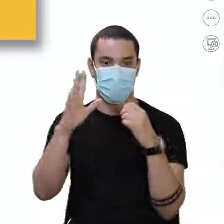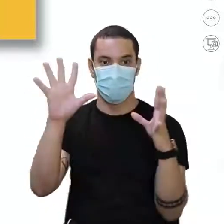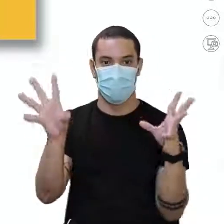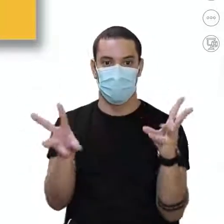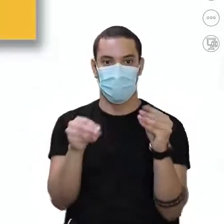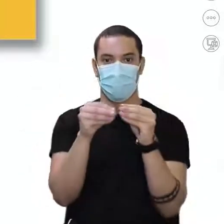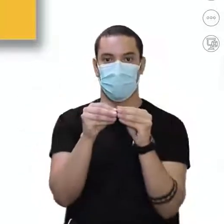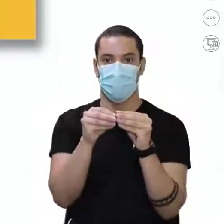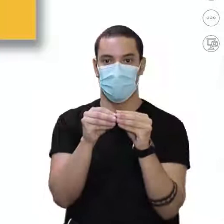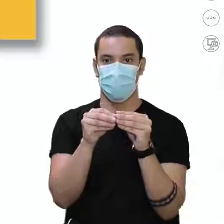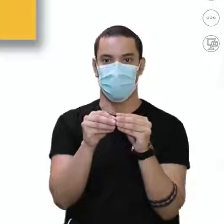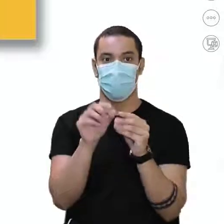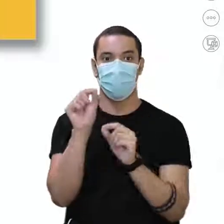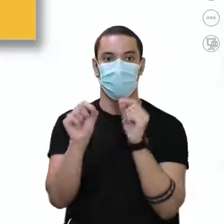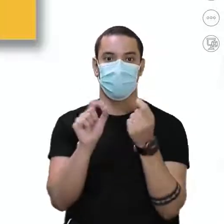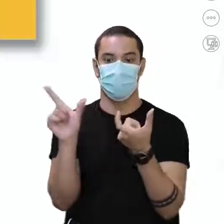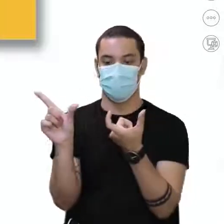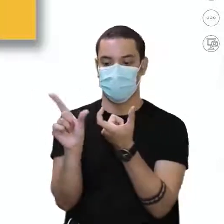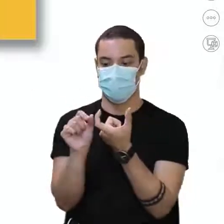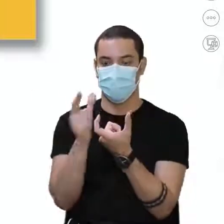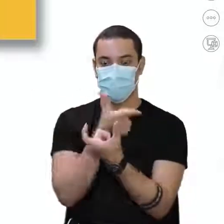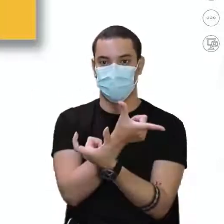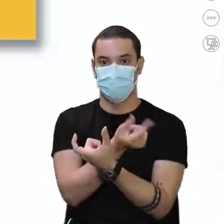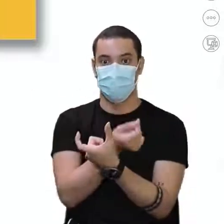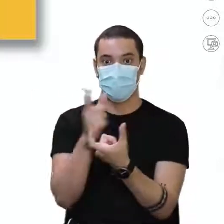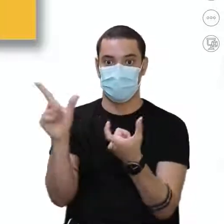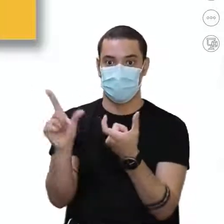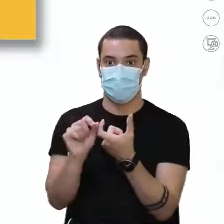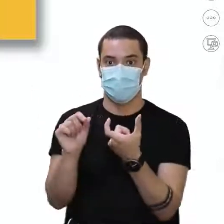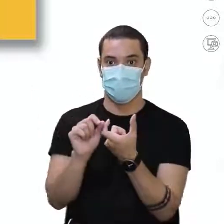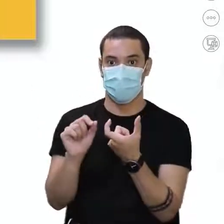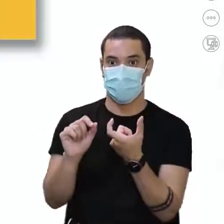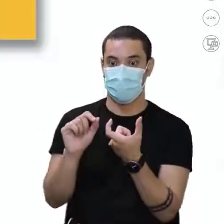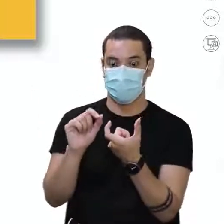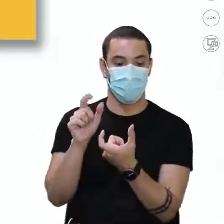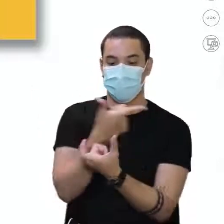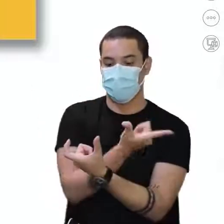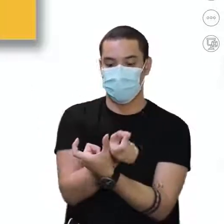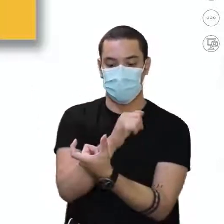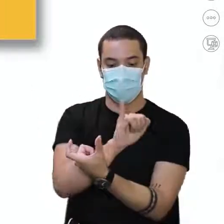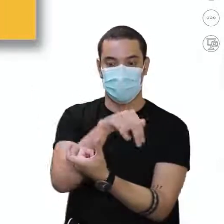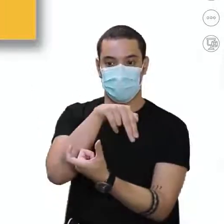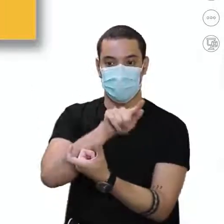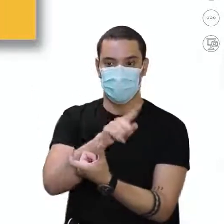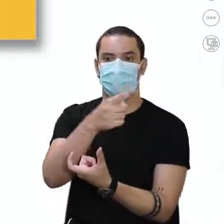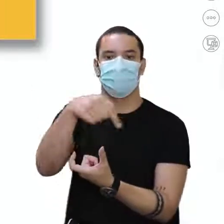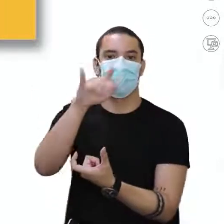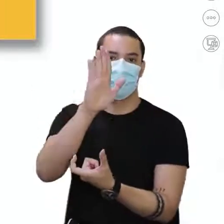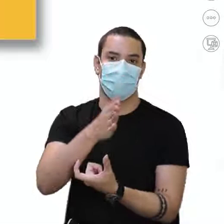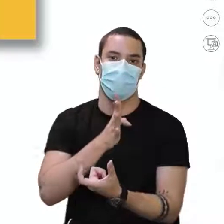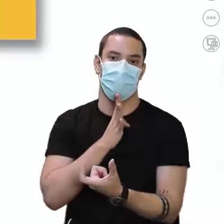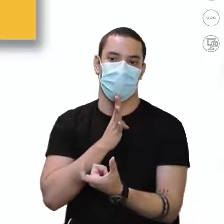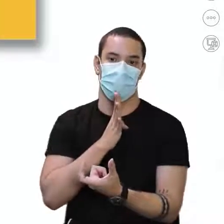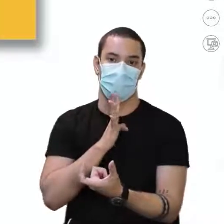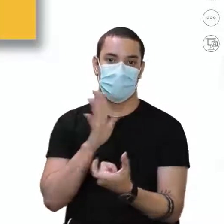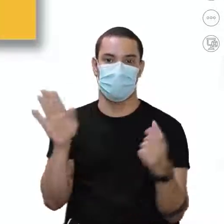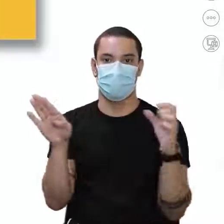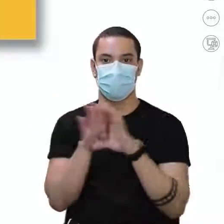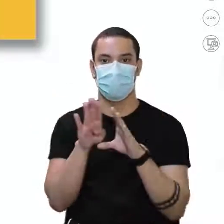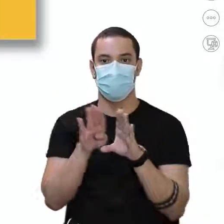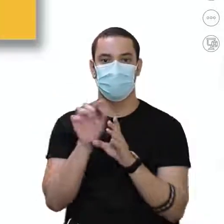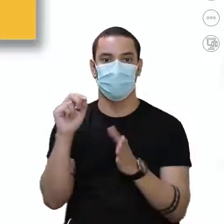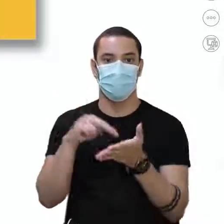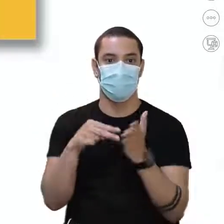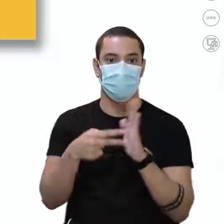acrescido desse sufixo chamado ing, o ing, que vocês já conhecem. E aí que vai